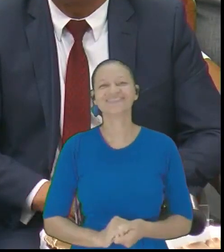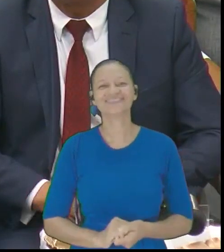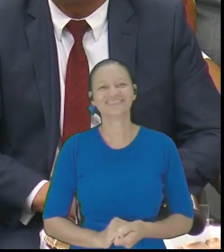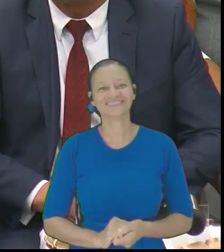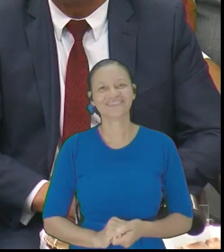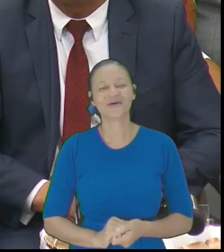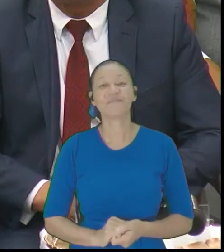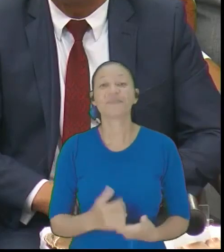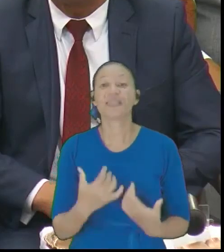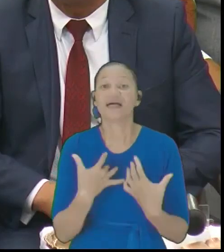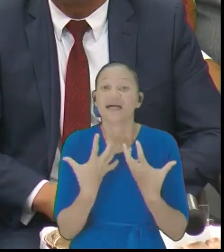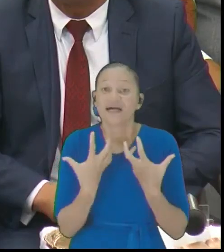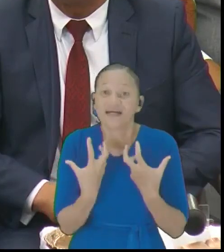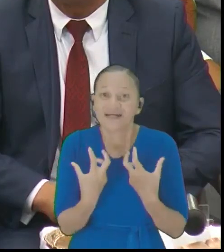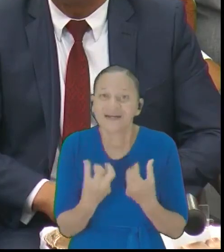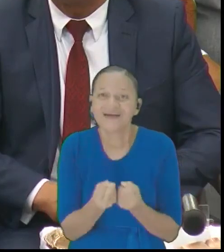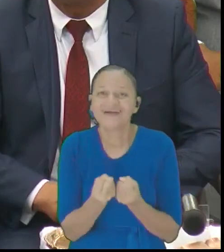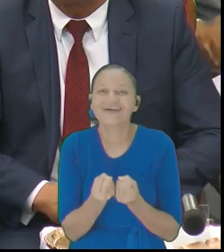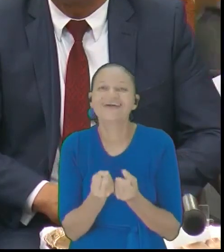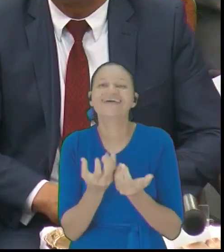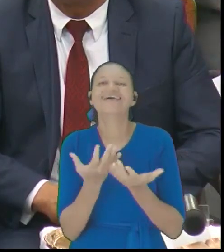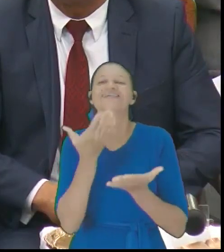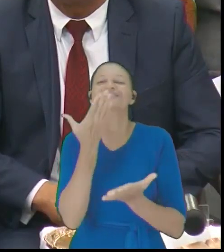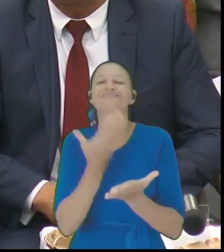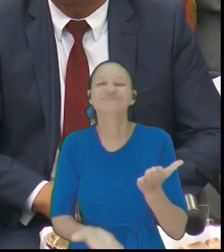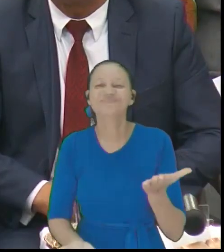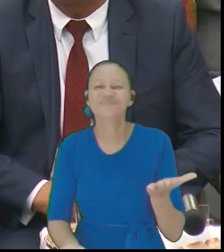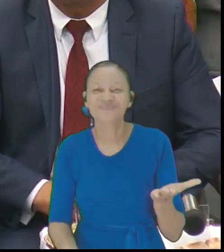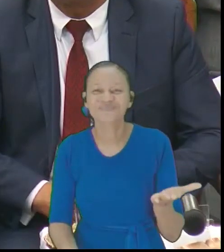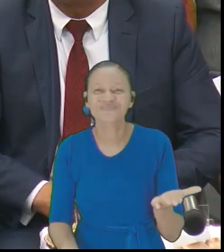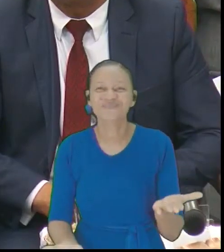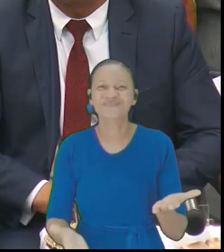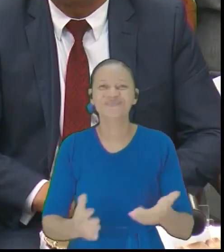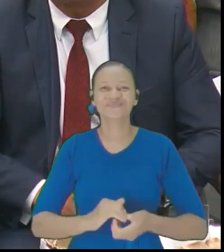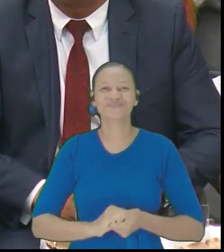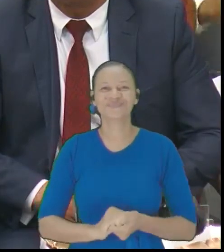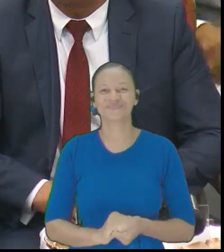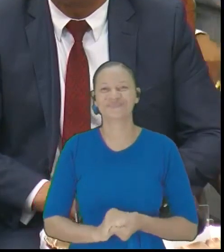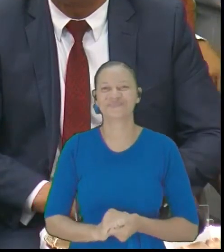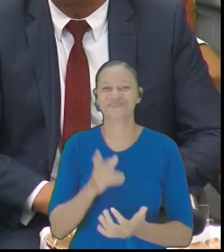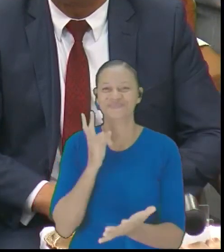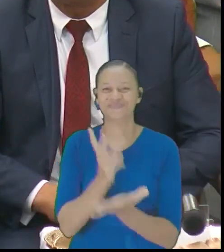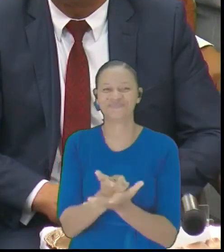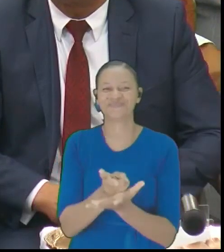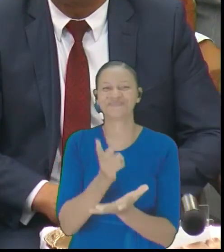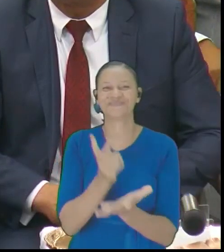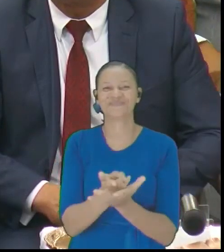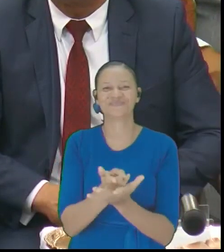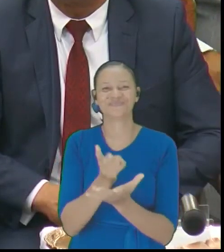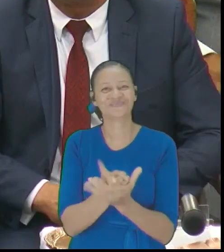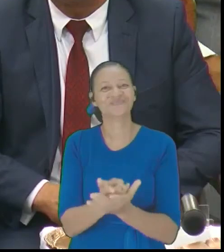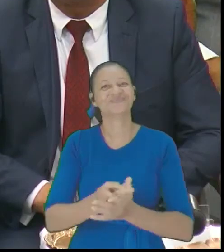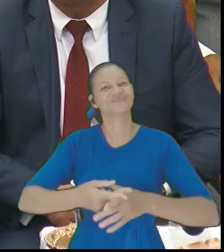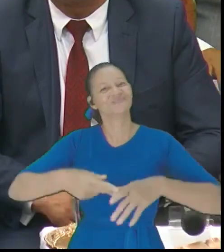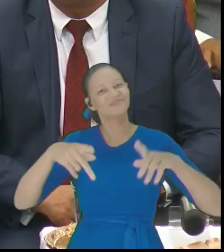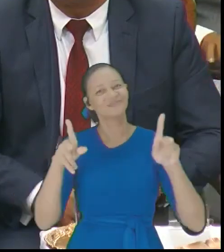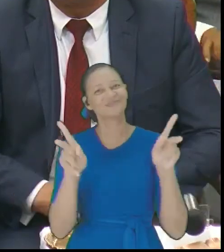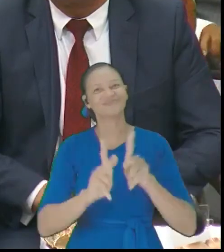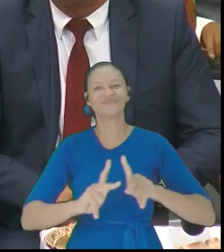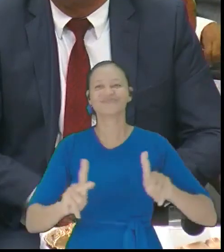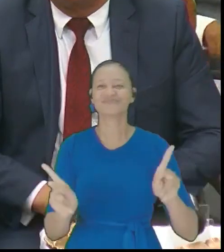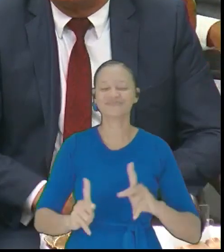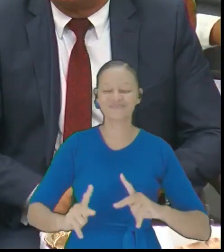Quem está disposto a perder para manter paz,